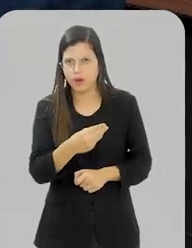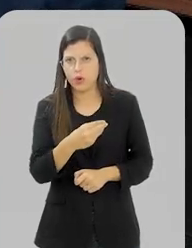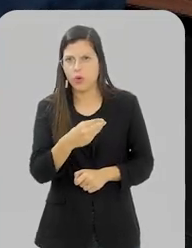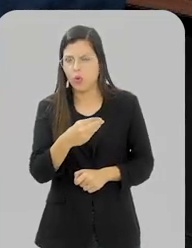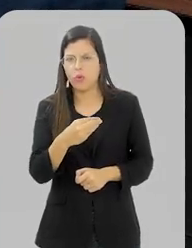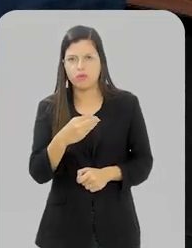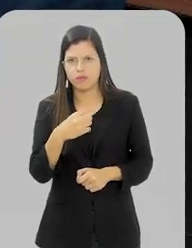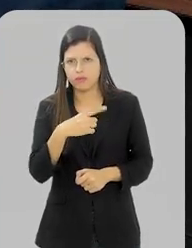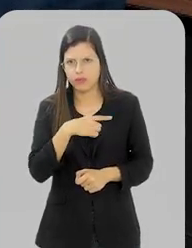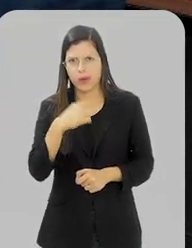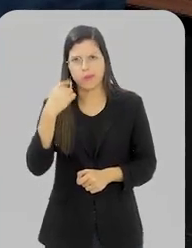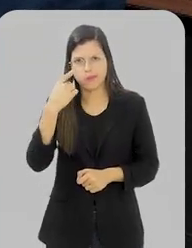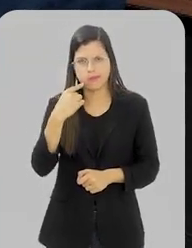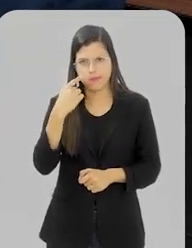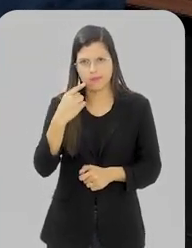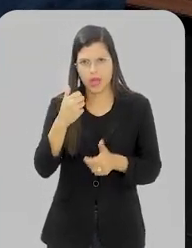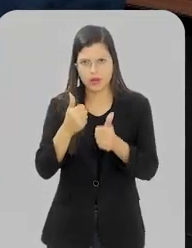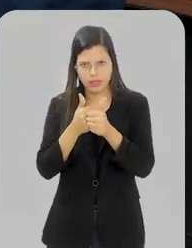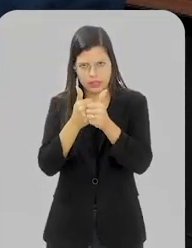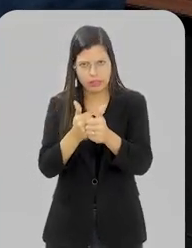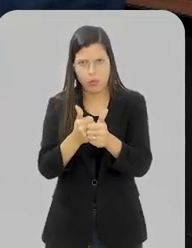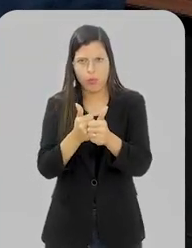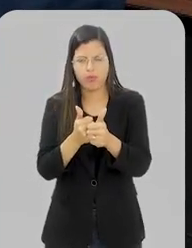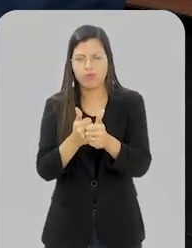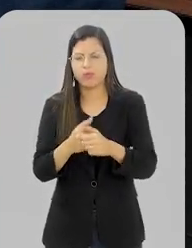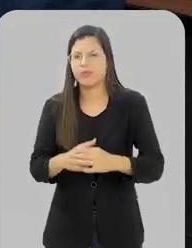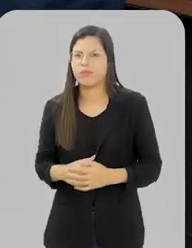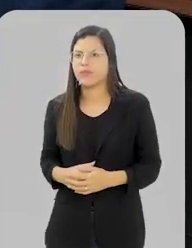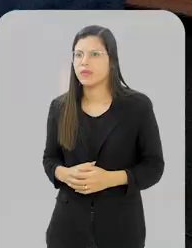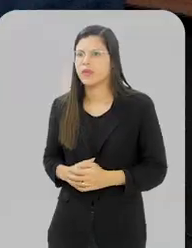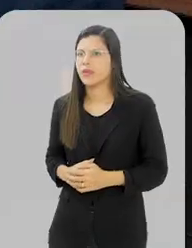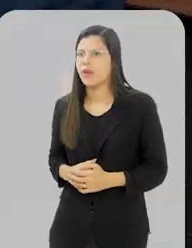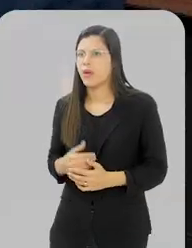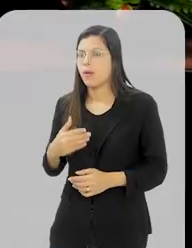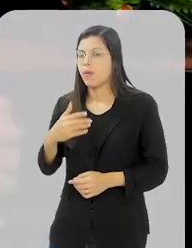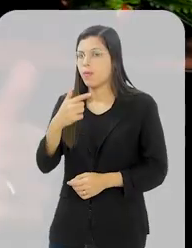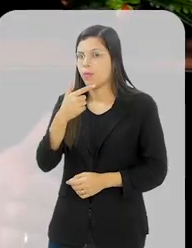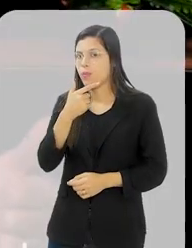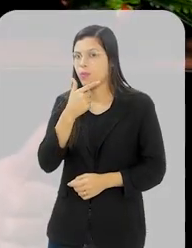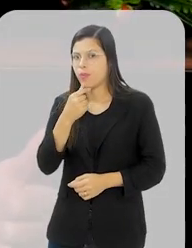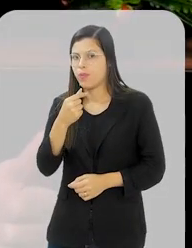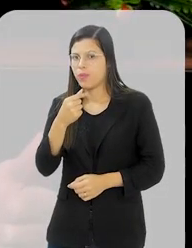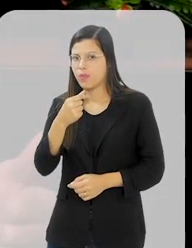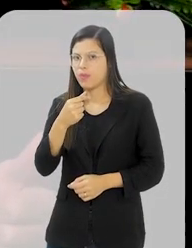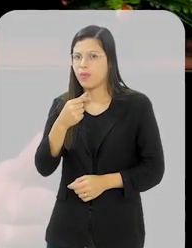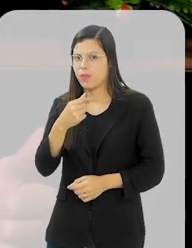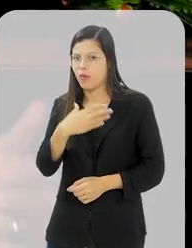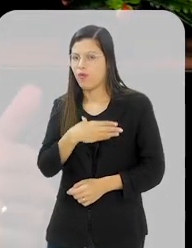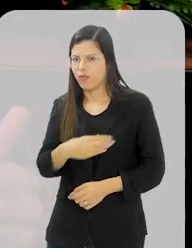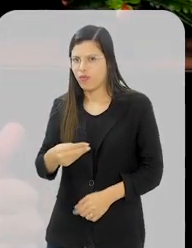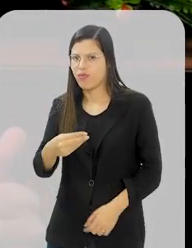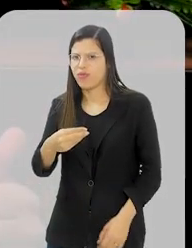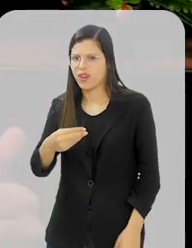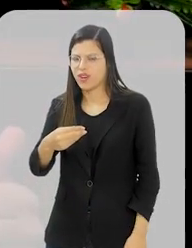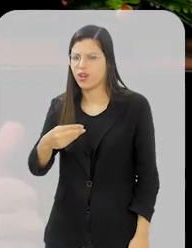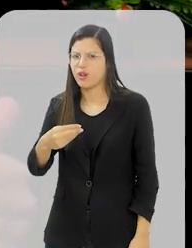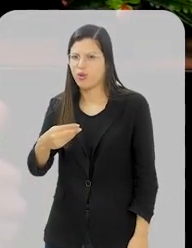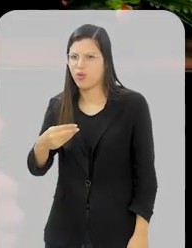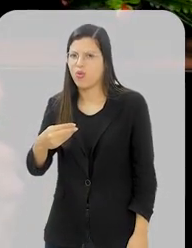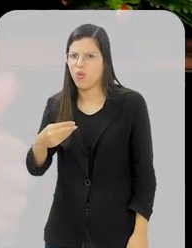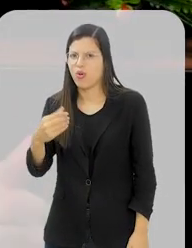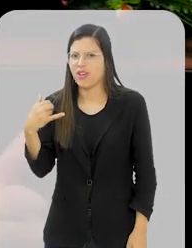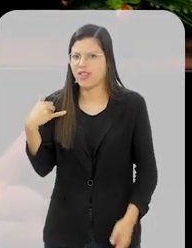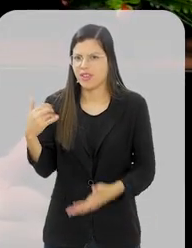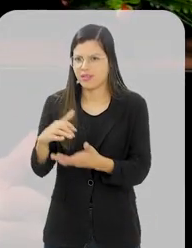deles é advogado seguiu meu filho mais velho desistiu